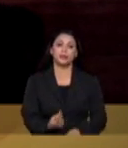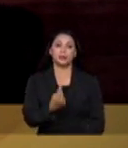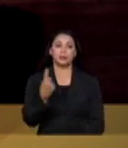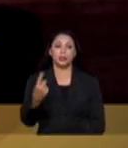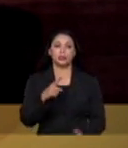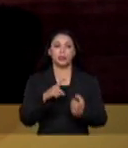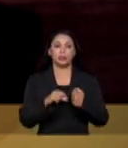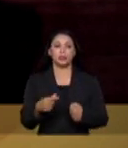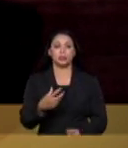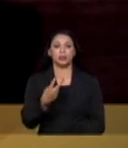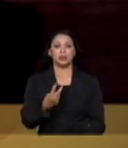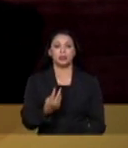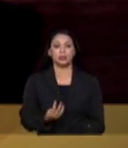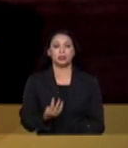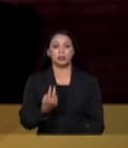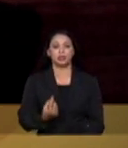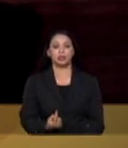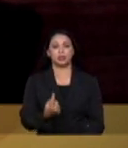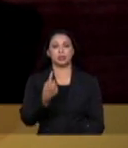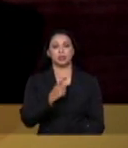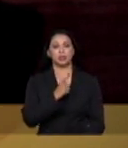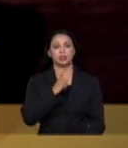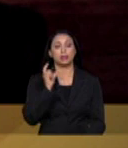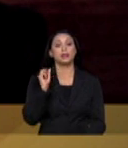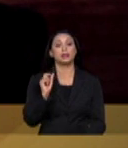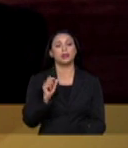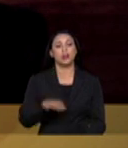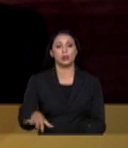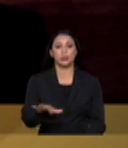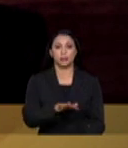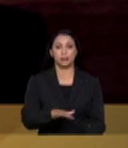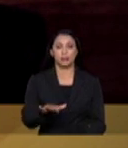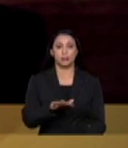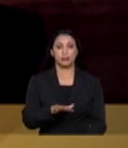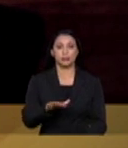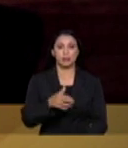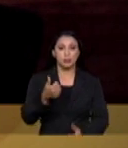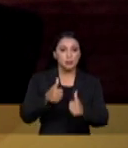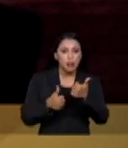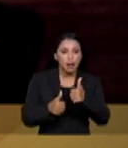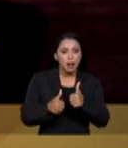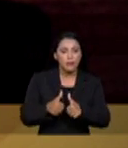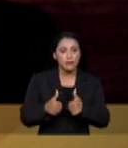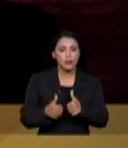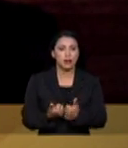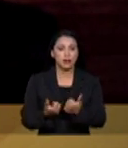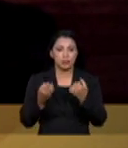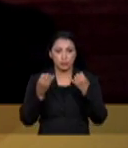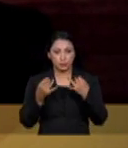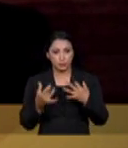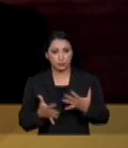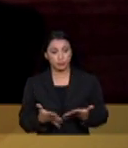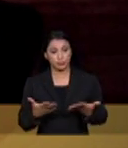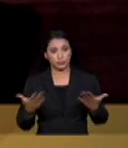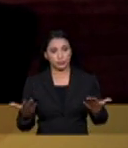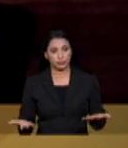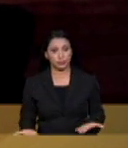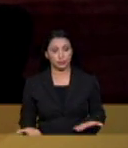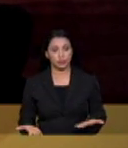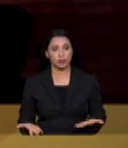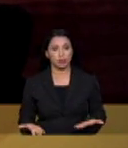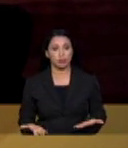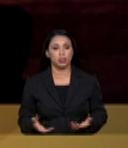artigo 231 inexistindo espaço para avaliação discricionária entretanto